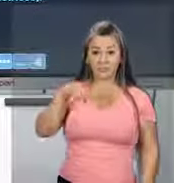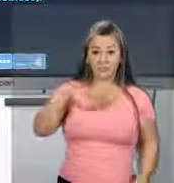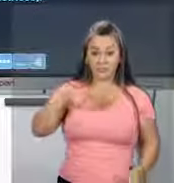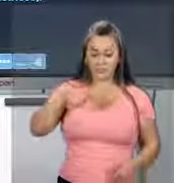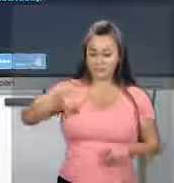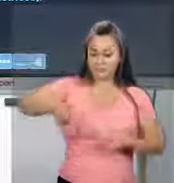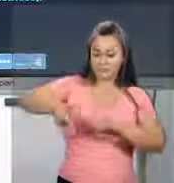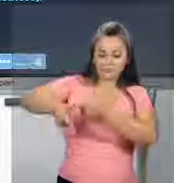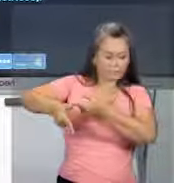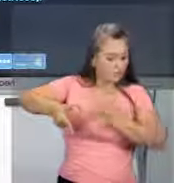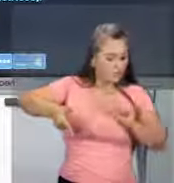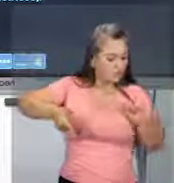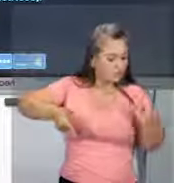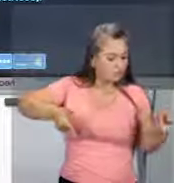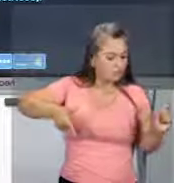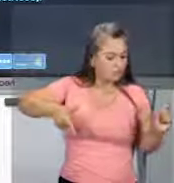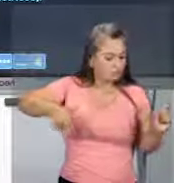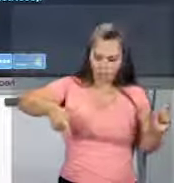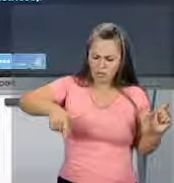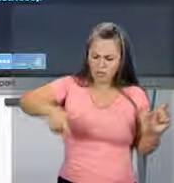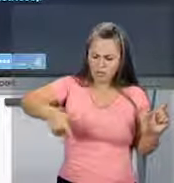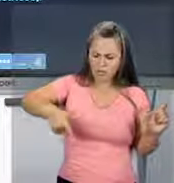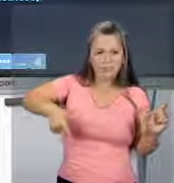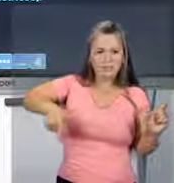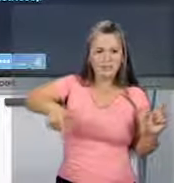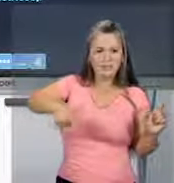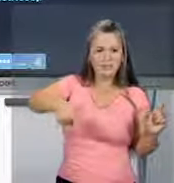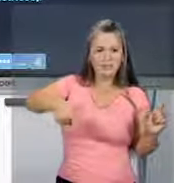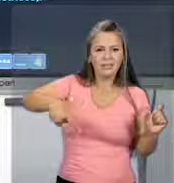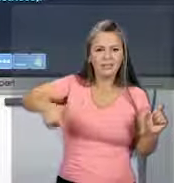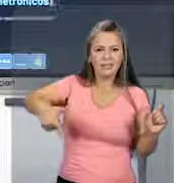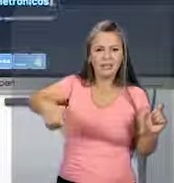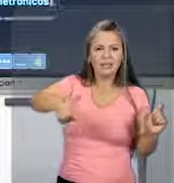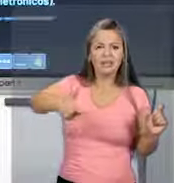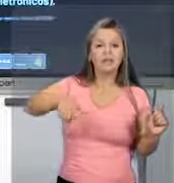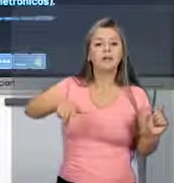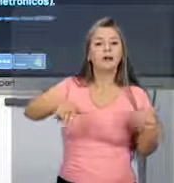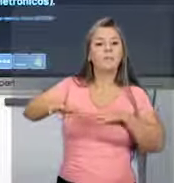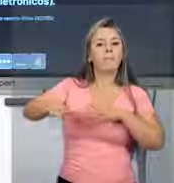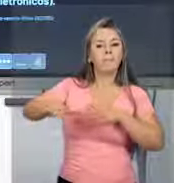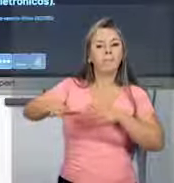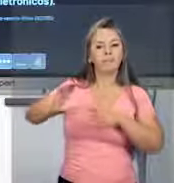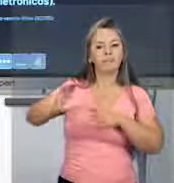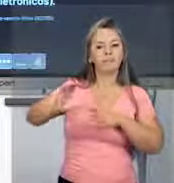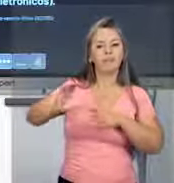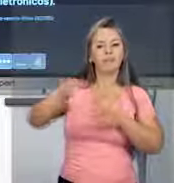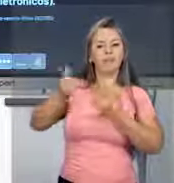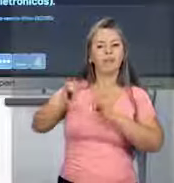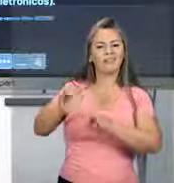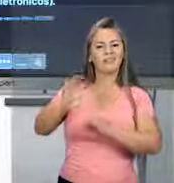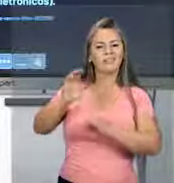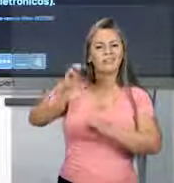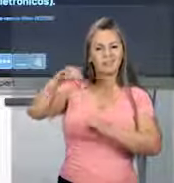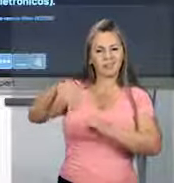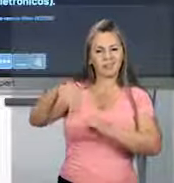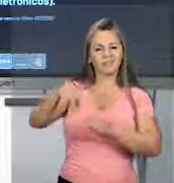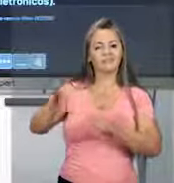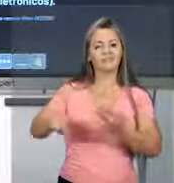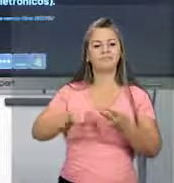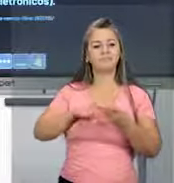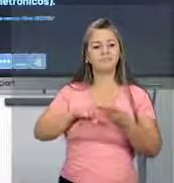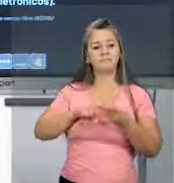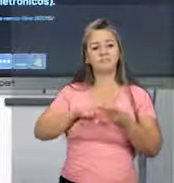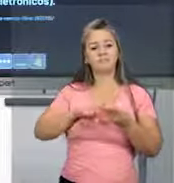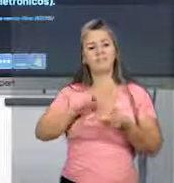energia elétrica em energia cinética, em energia de movimento. Temos também equipamentos que